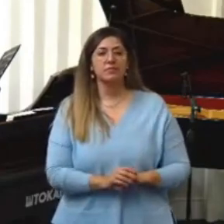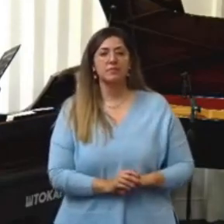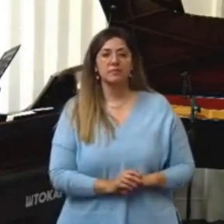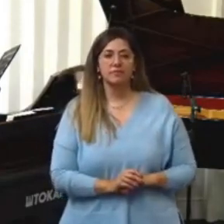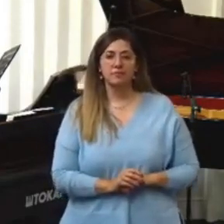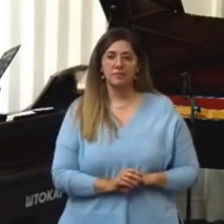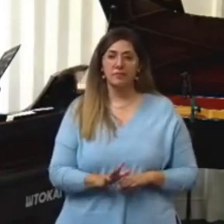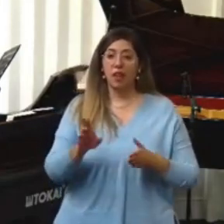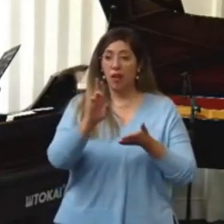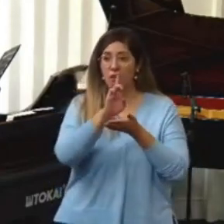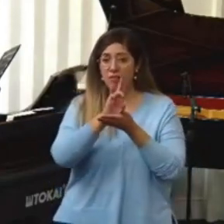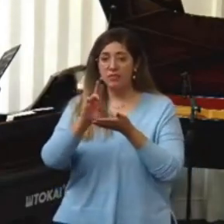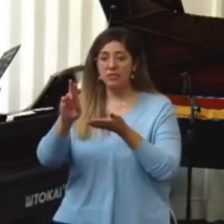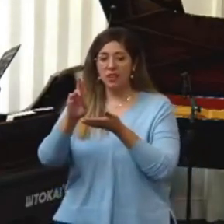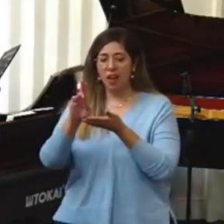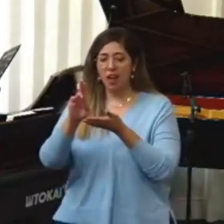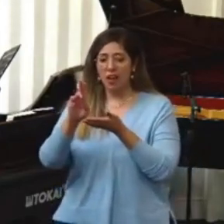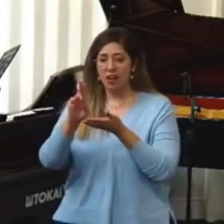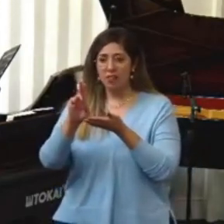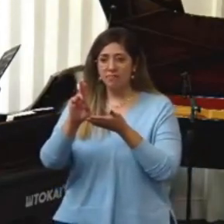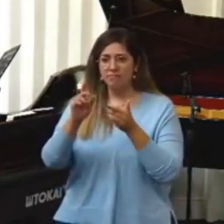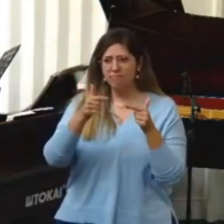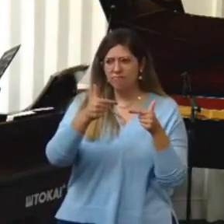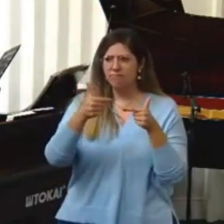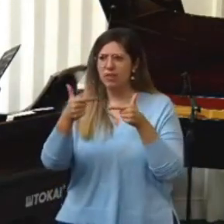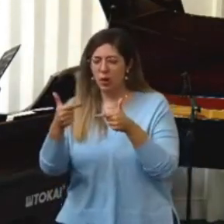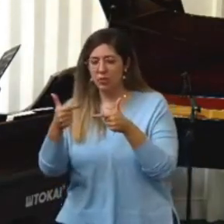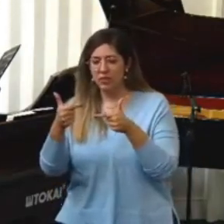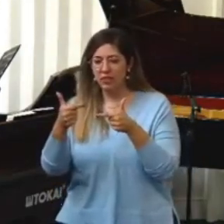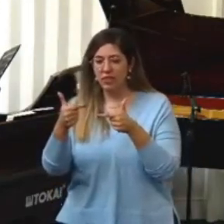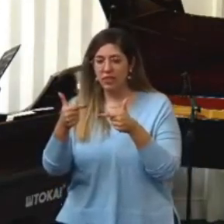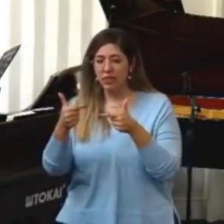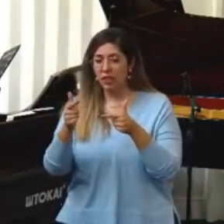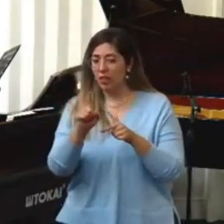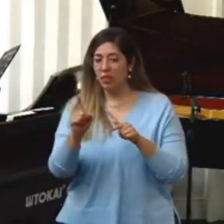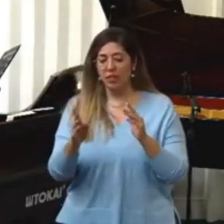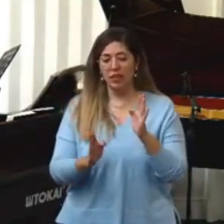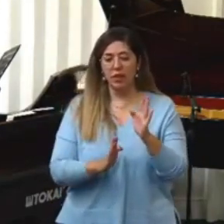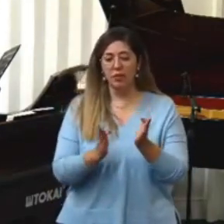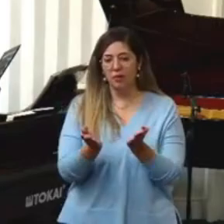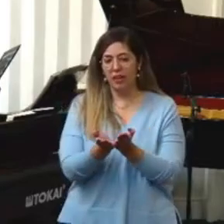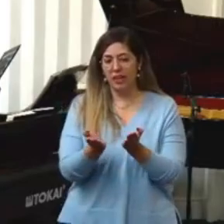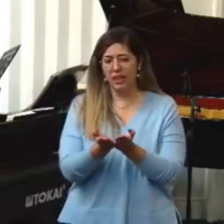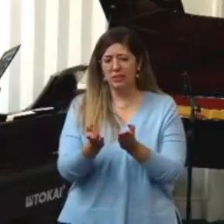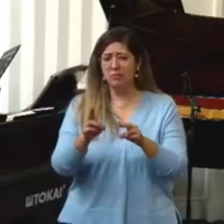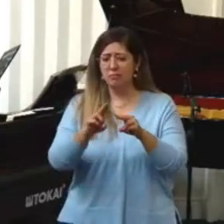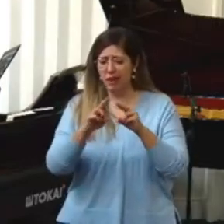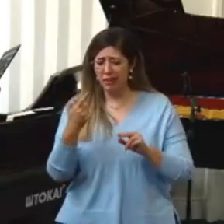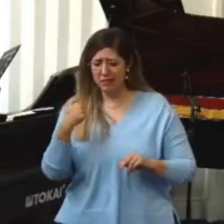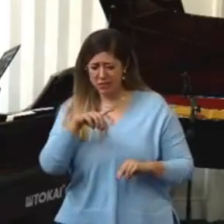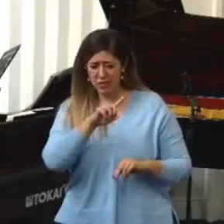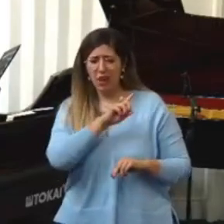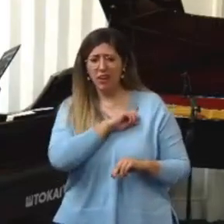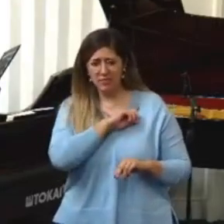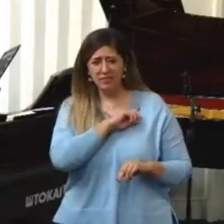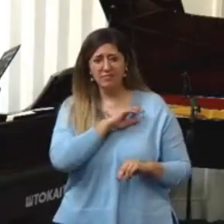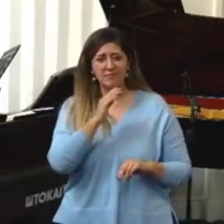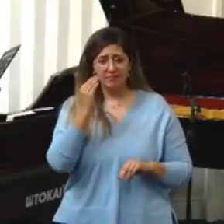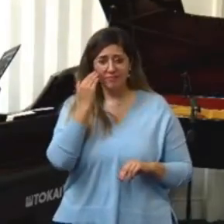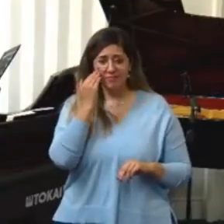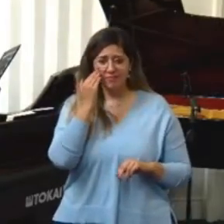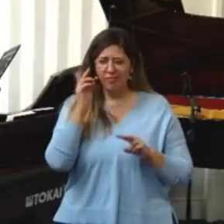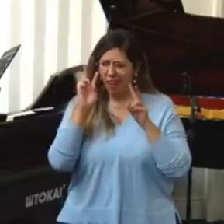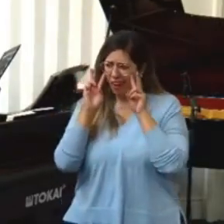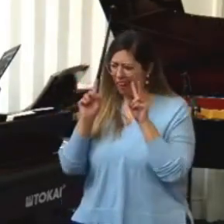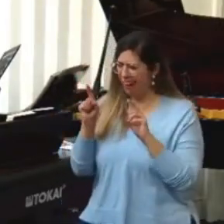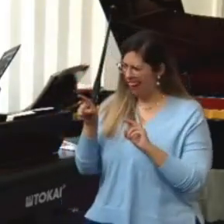nome de Deus é blasfemado entre os gentios por vossa causa, disse Paulo.